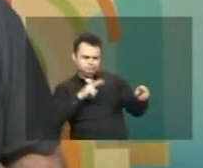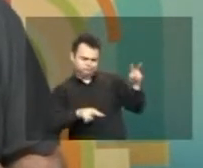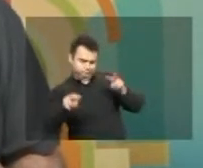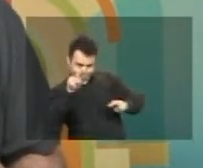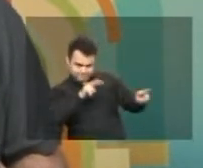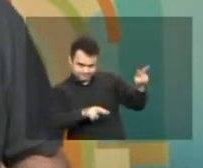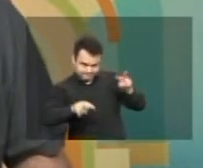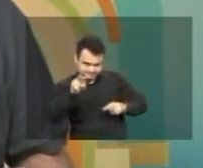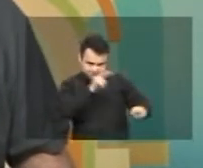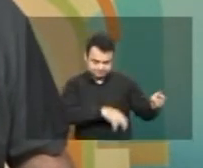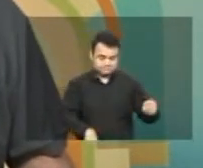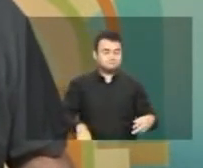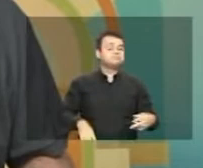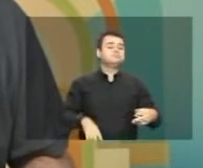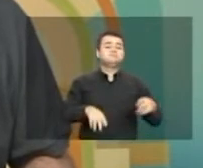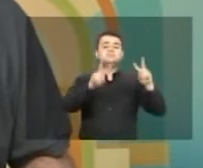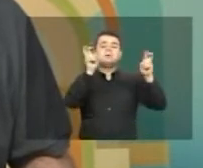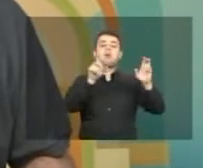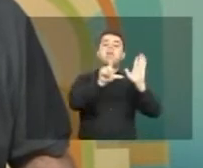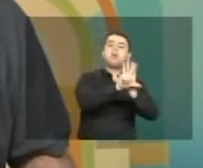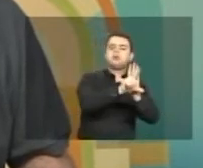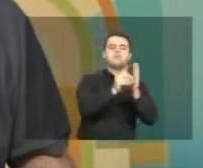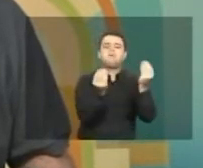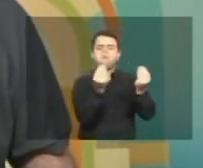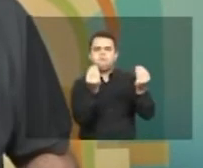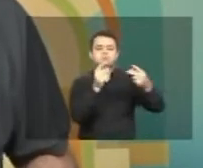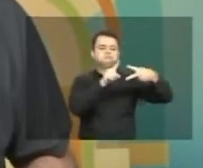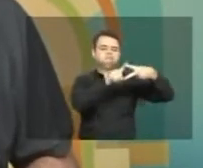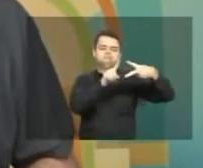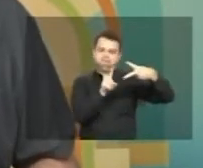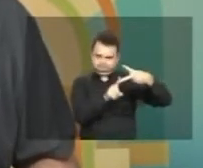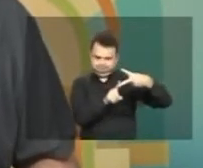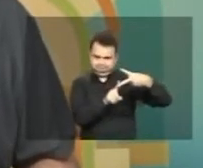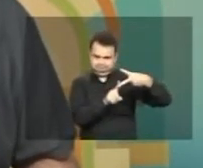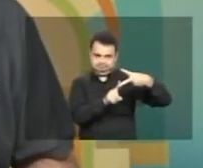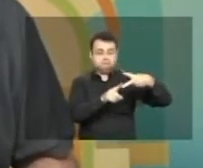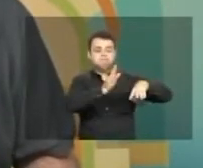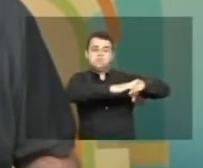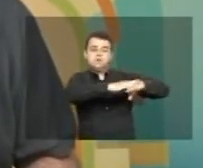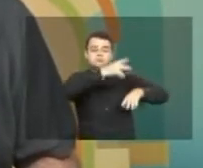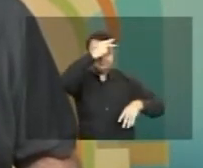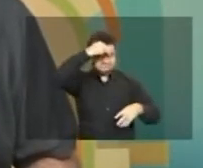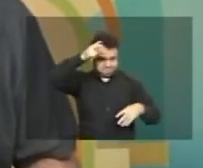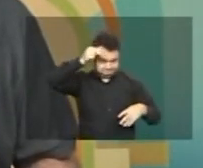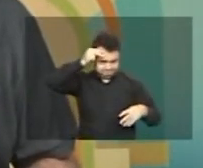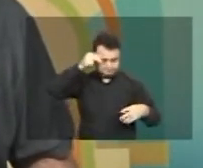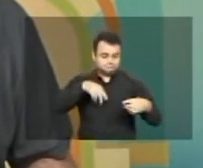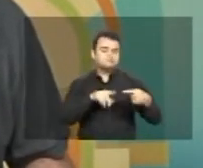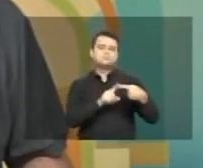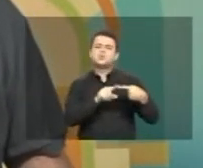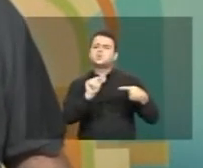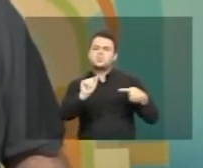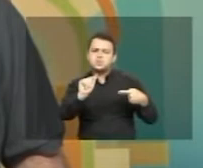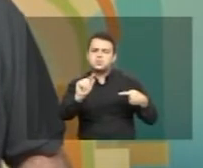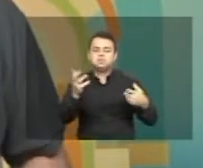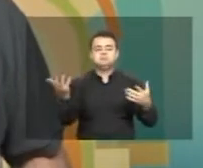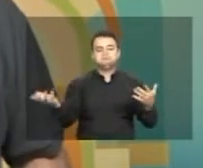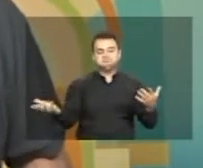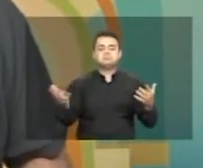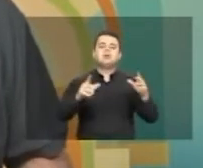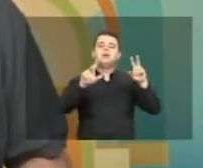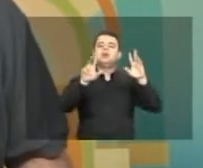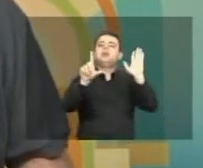vereadores analisam cinco itens conta legalidade serão apreciados os dois projetos de lei de autoria do Poder Executivo o